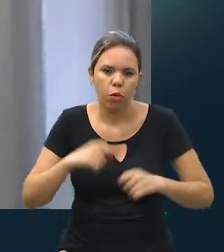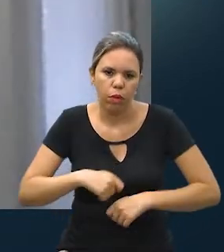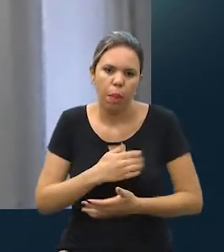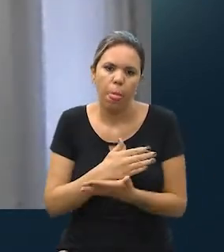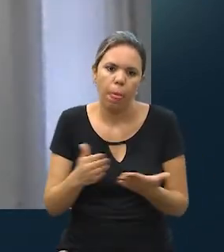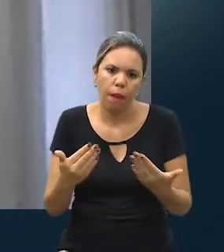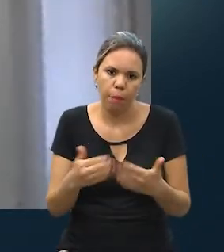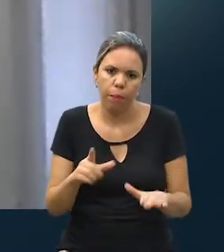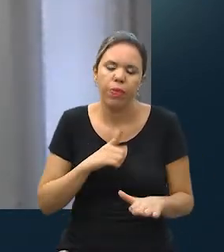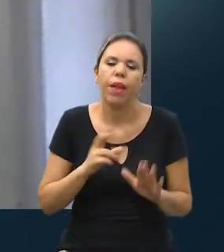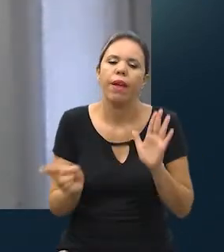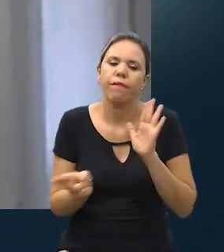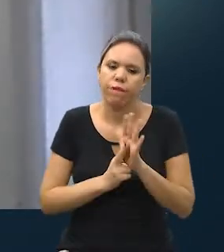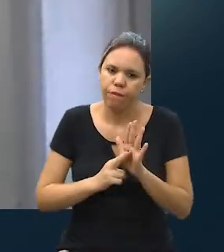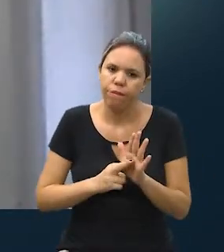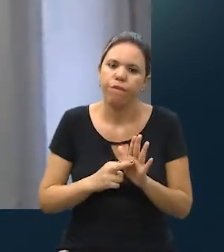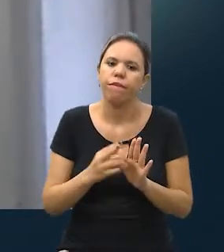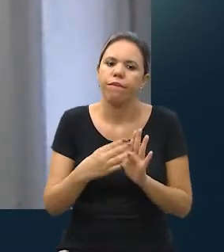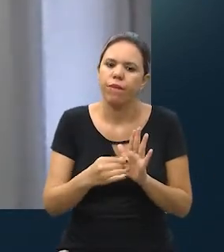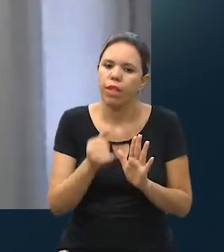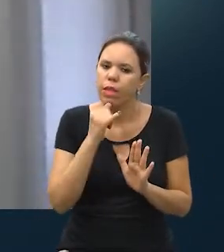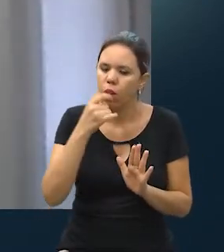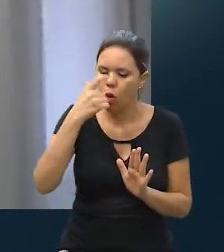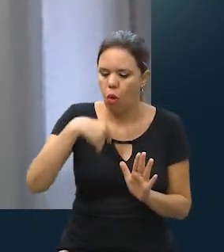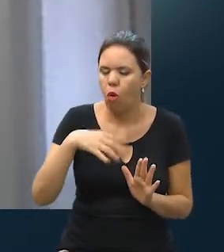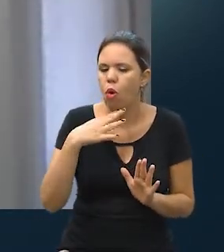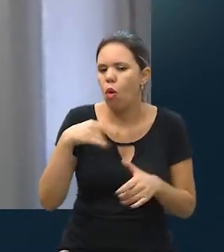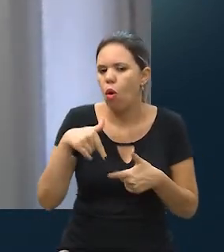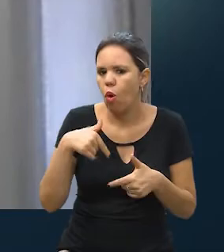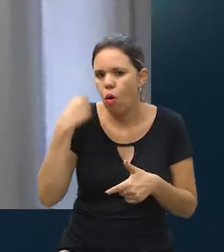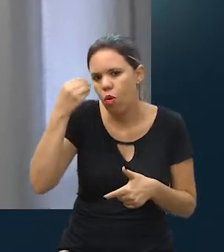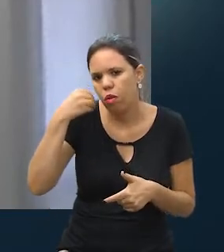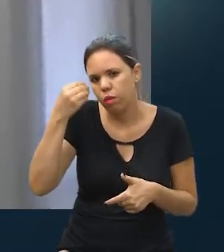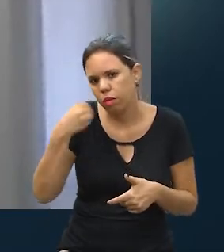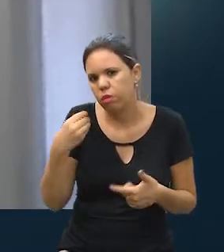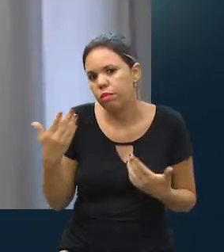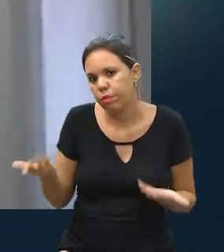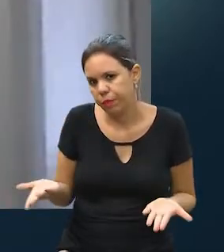poder ter referências, para as pessoas começarem a conhecer o meu trabalho, que,